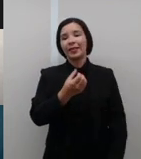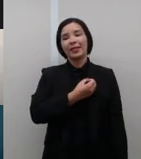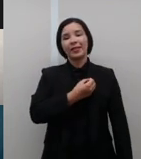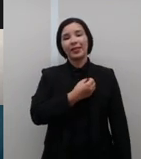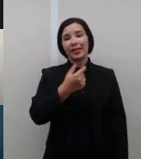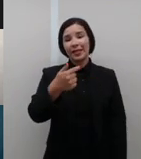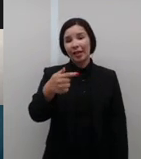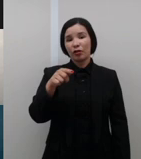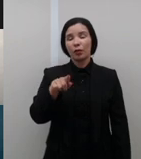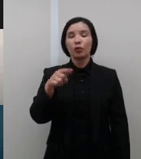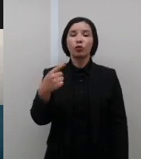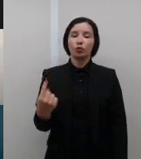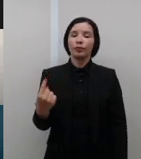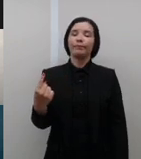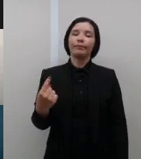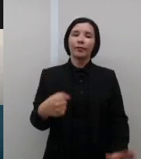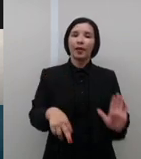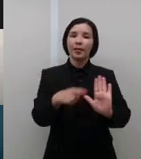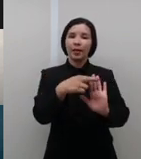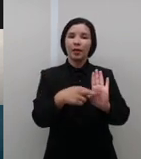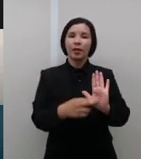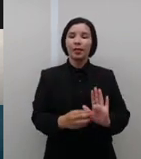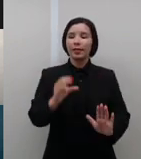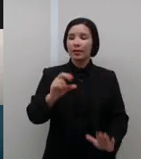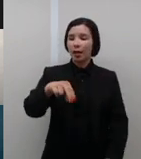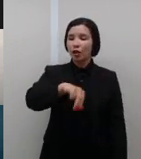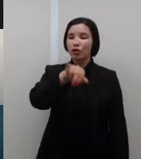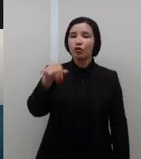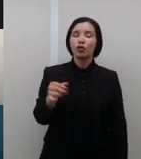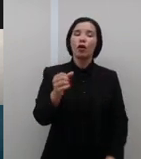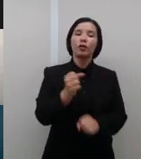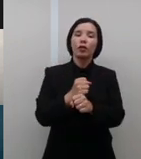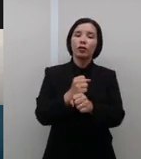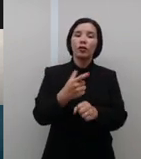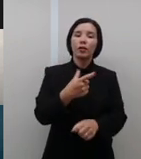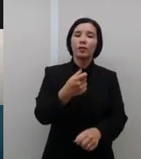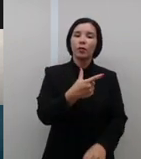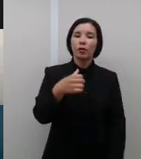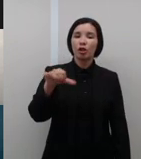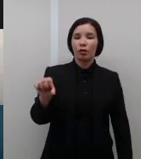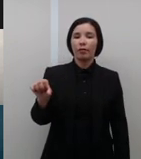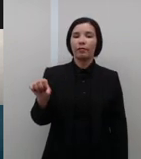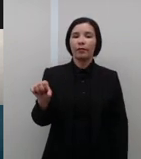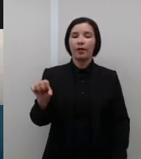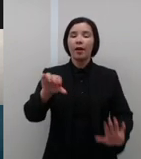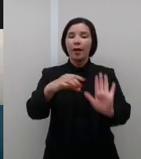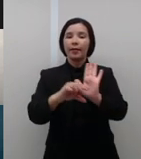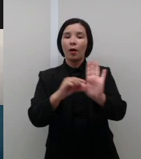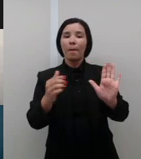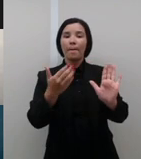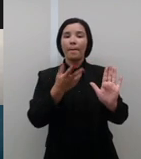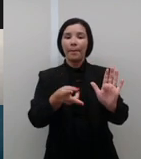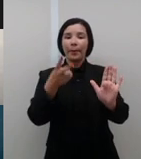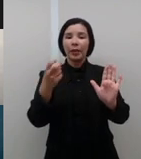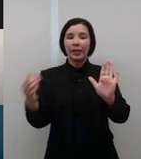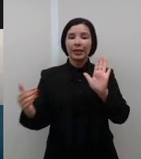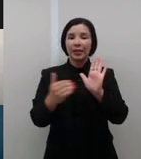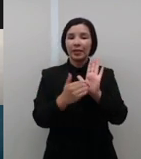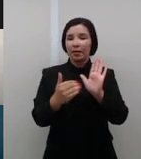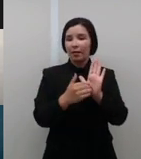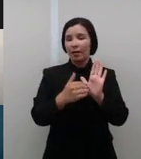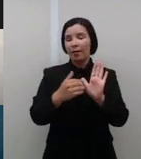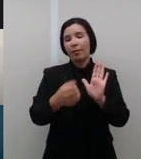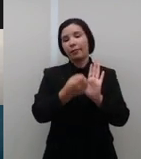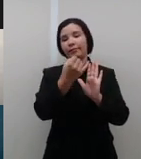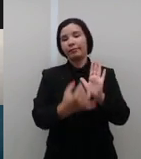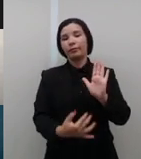anexa à resolução CNJ número 81-2009. Quanto a esse último ponto, que fala especificamente de termo final